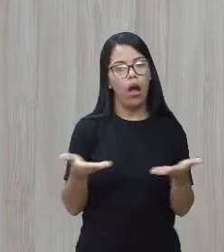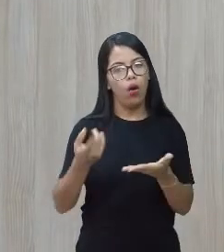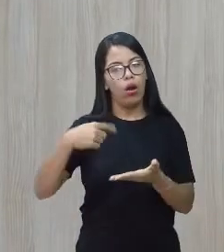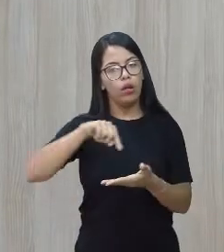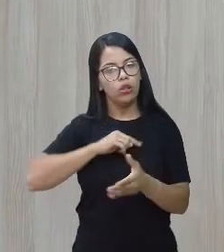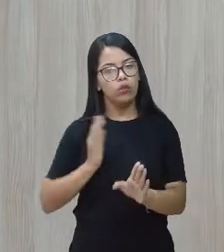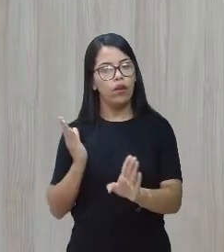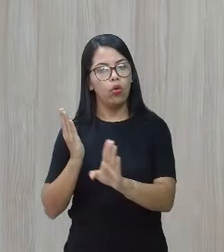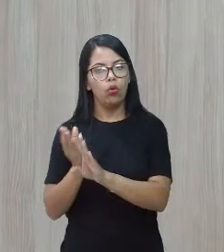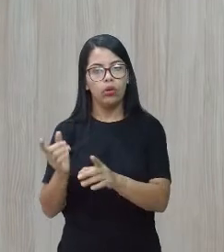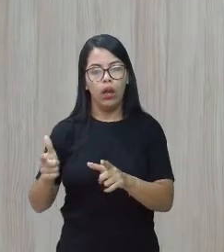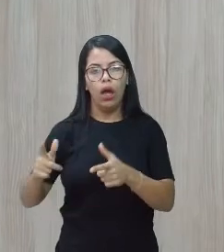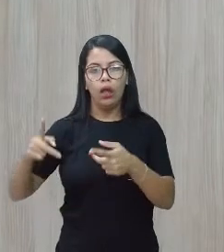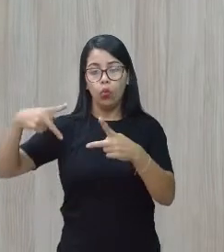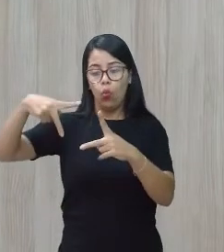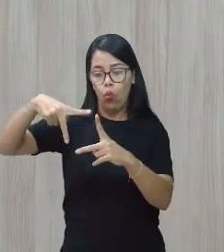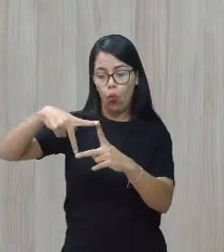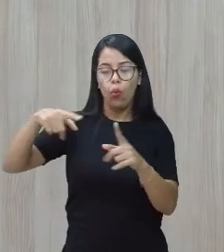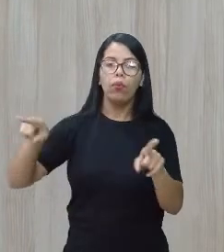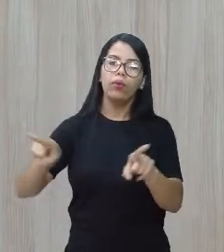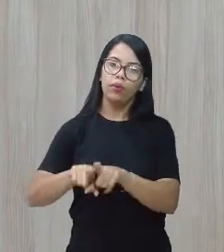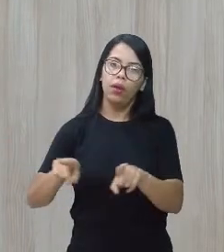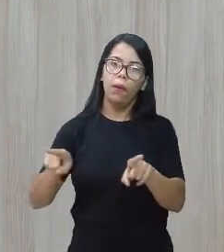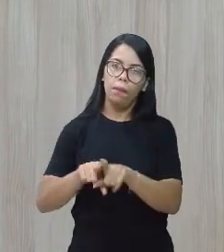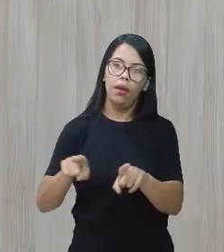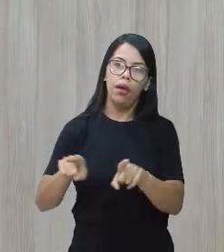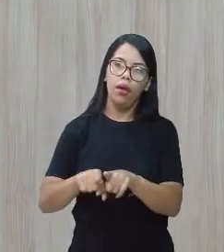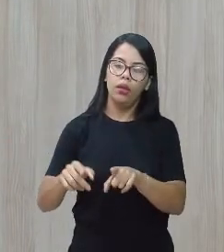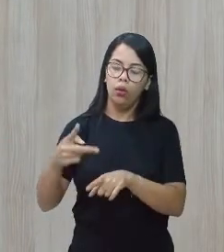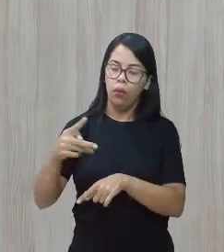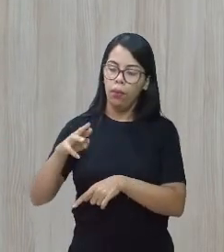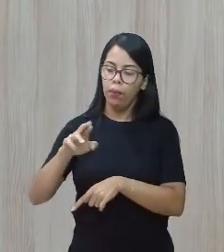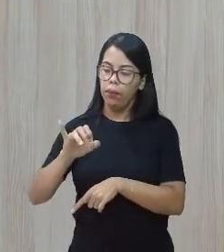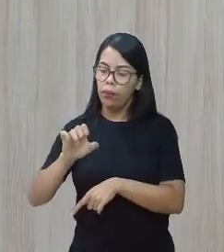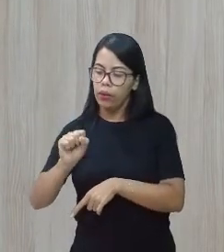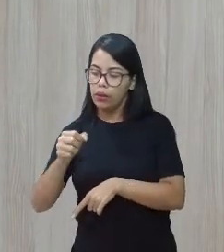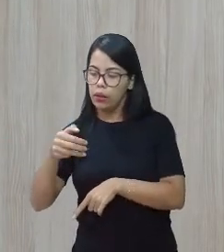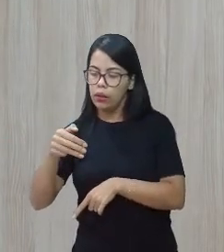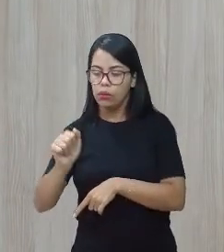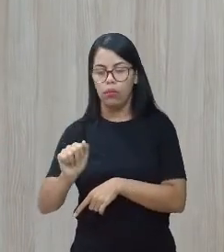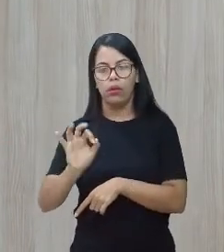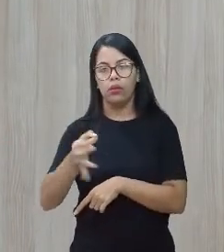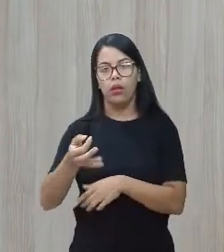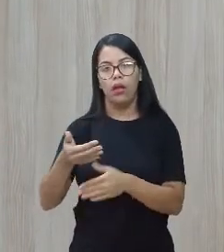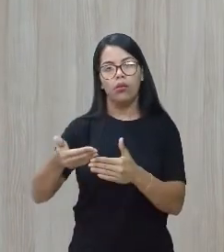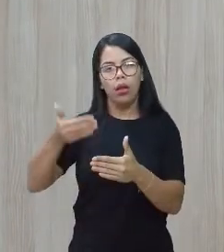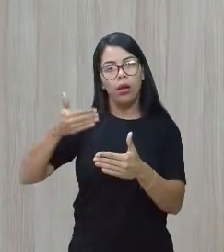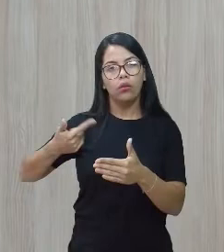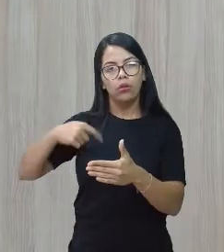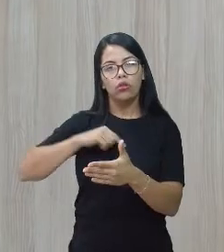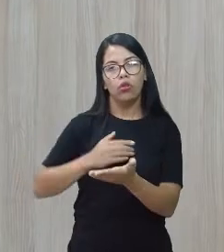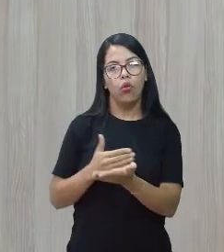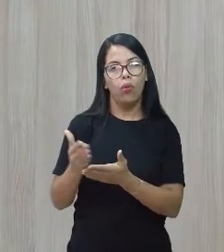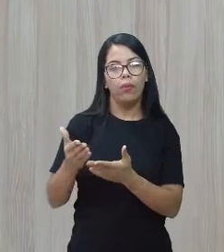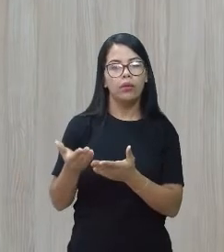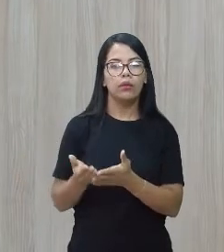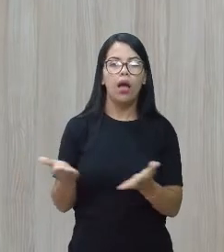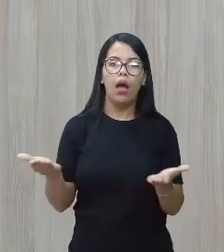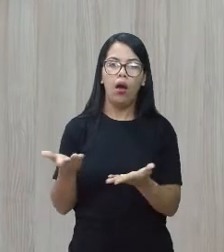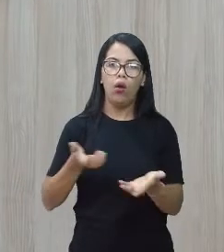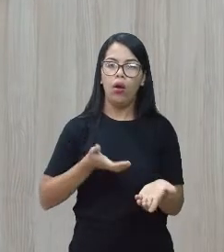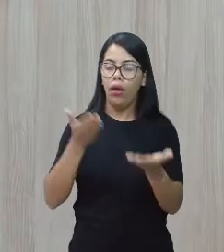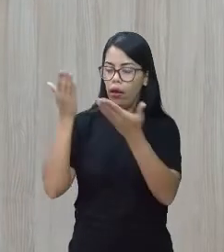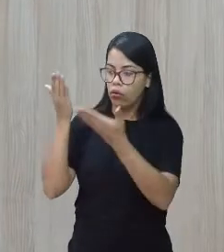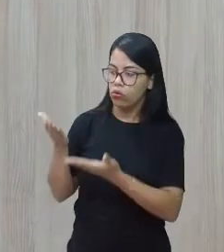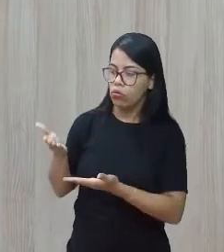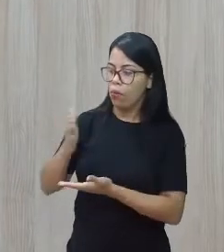um prisma, certo? Então, antes de a gente começar essa parte aqui de volume do cubo, eu vou passar a palavrinha aqui para